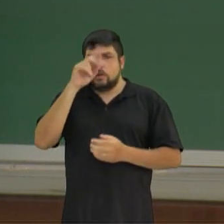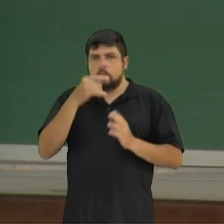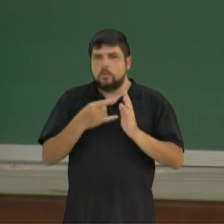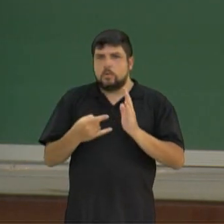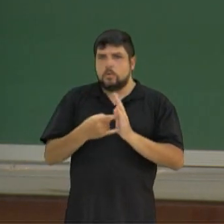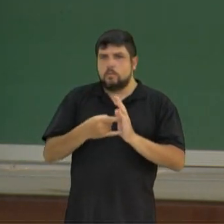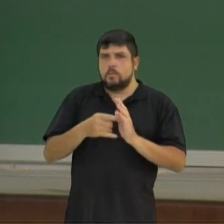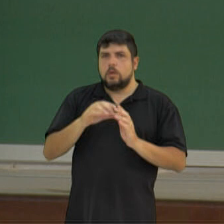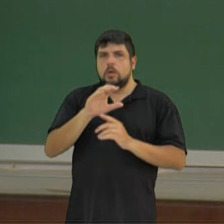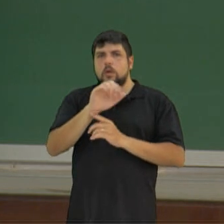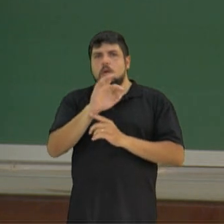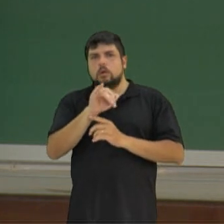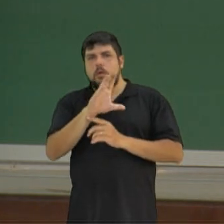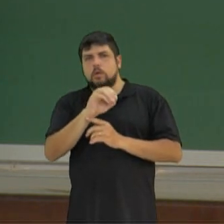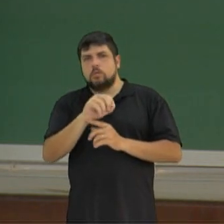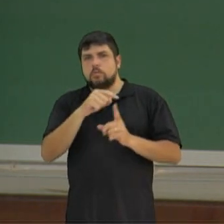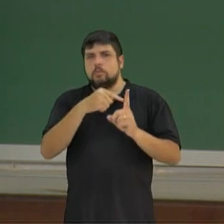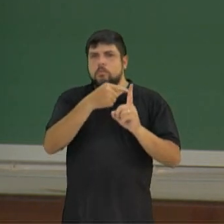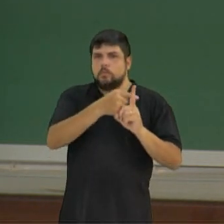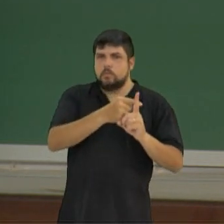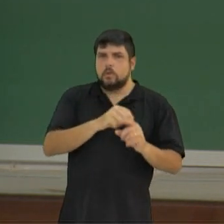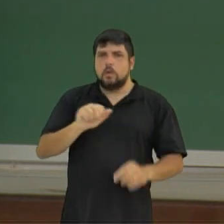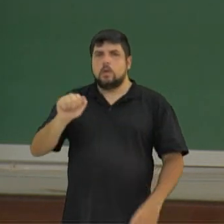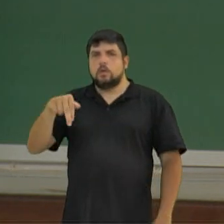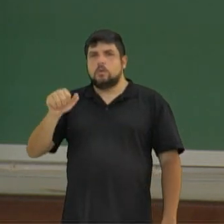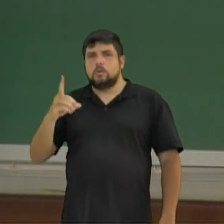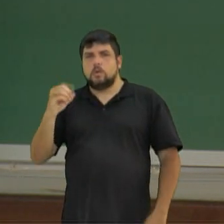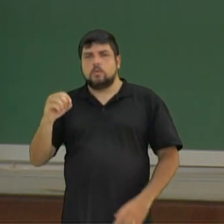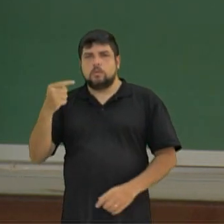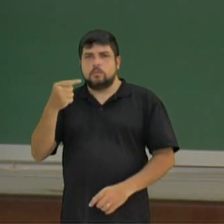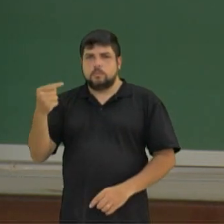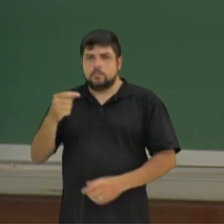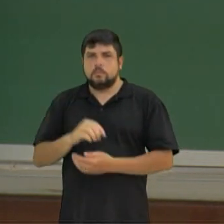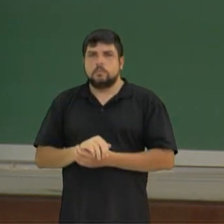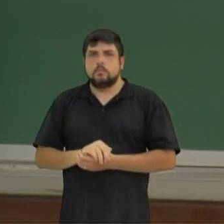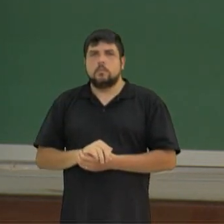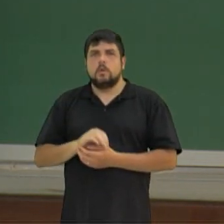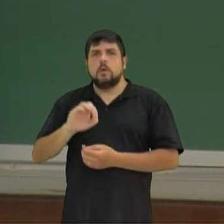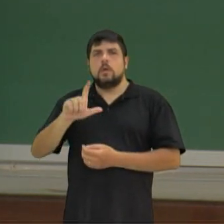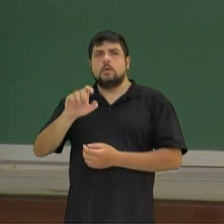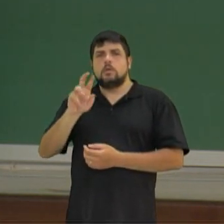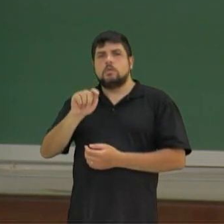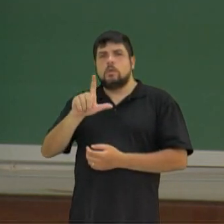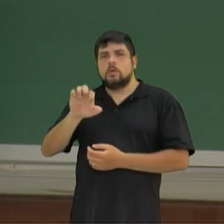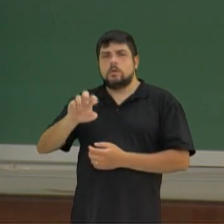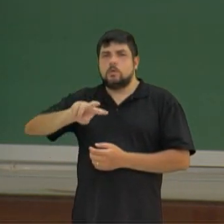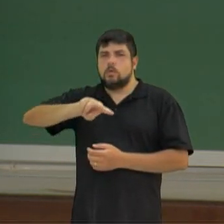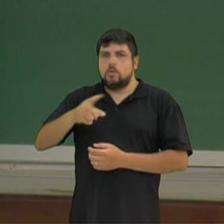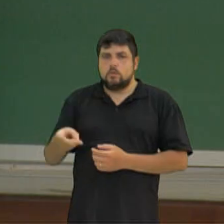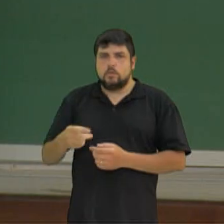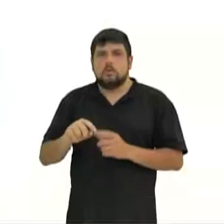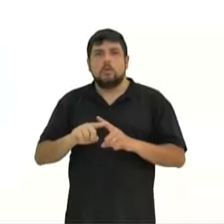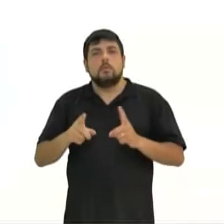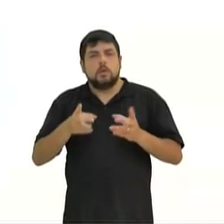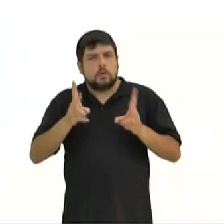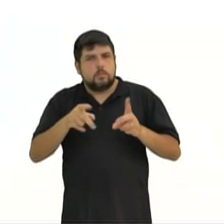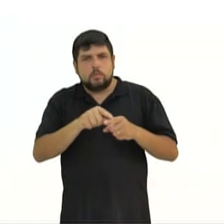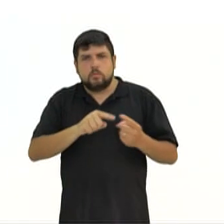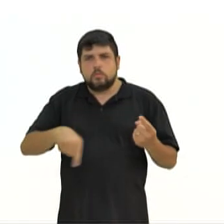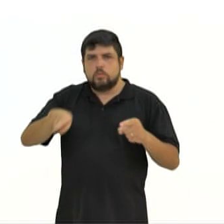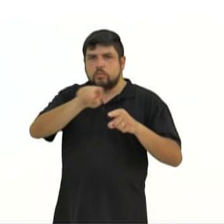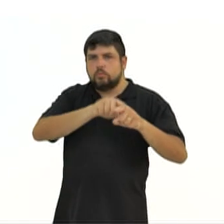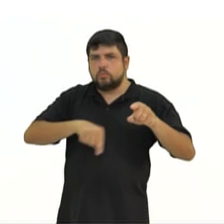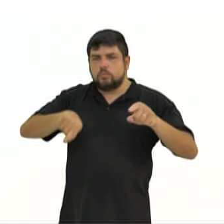polo positivo e o ânodo é o polo negativo. Na eletrólise é ao contrário, mas continua ocorrendo reação